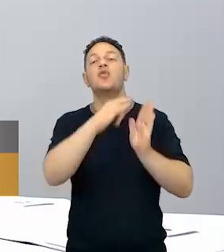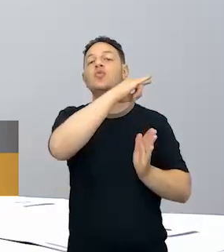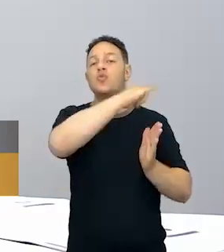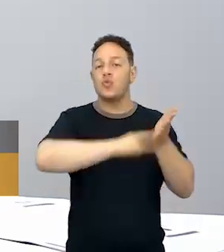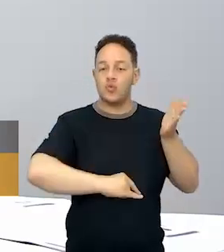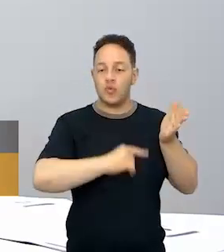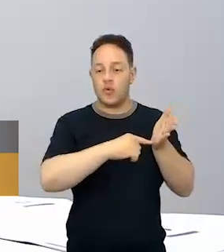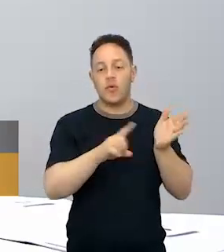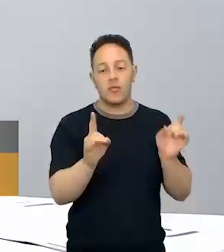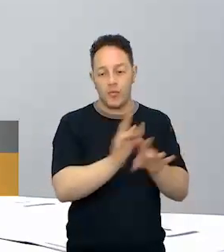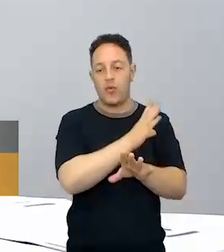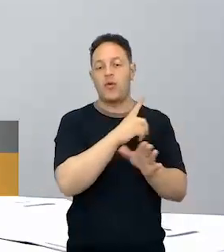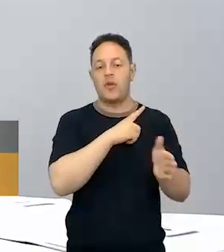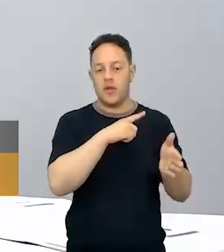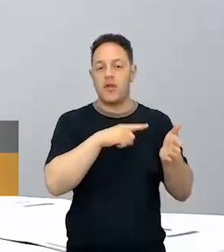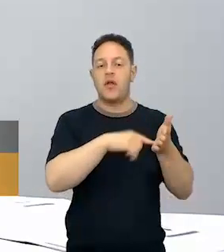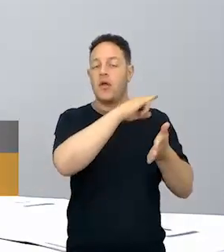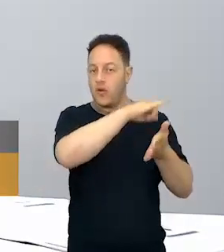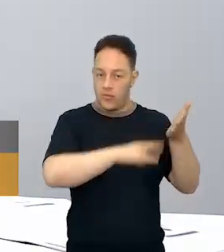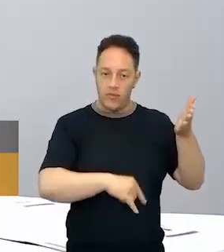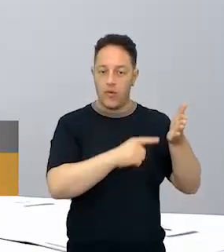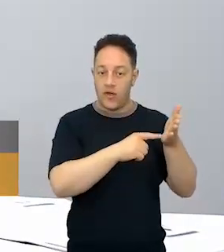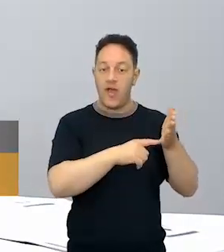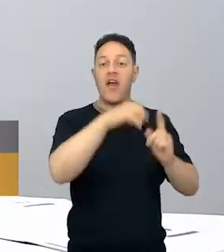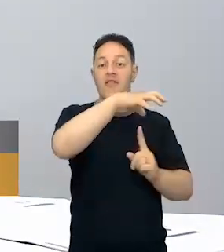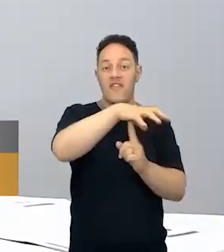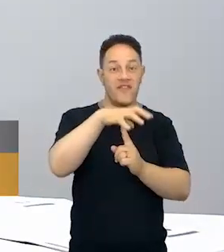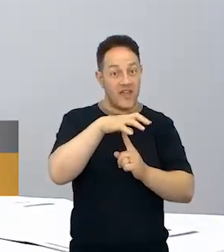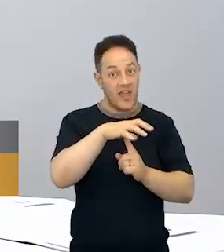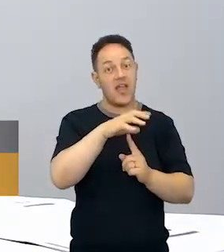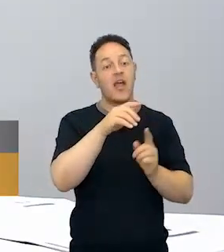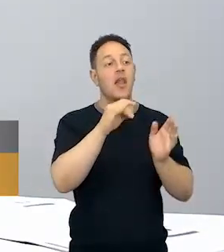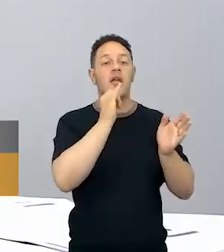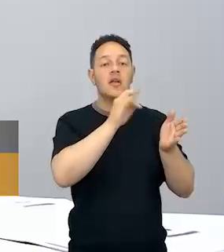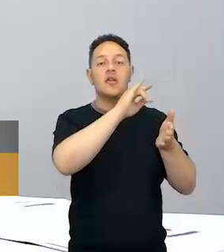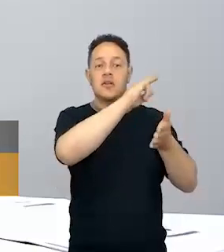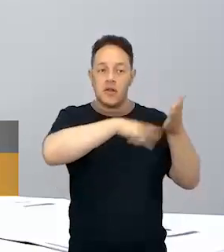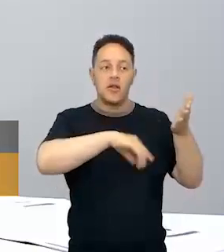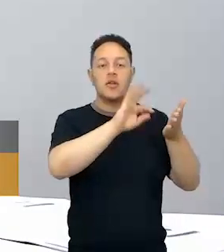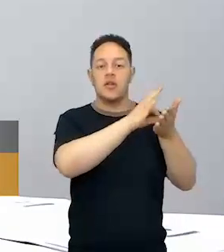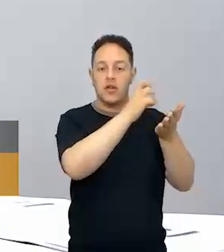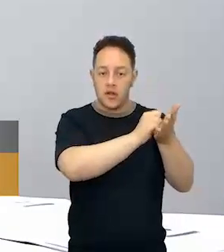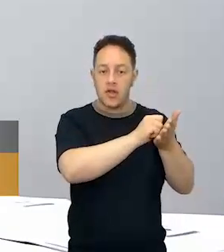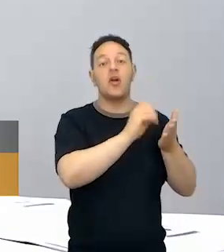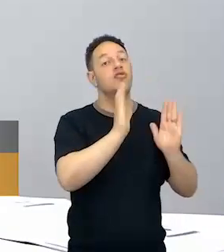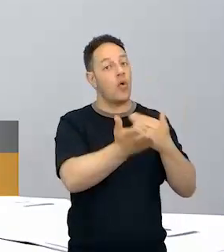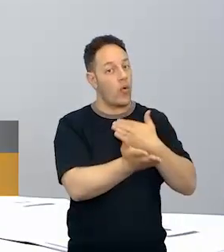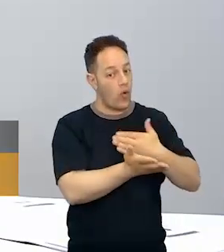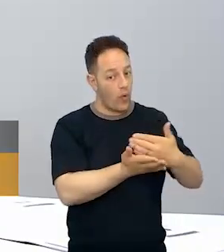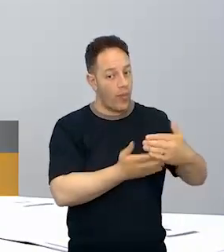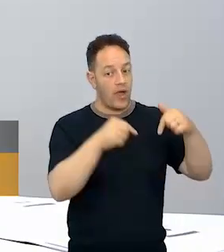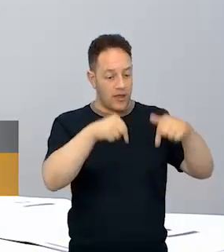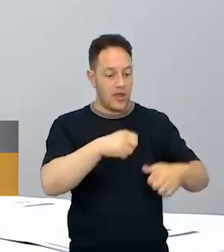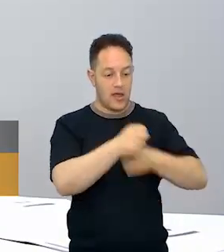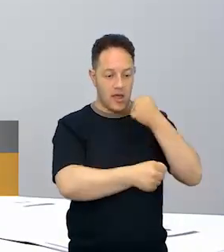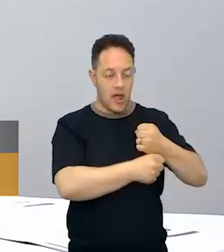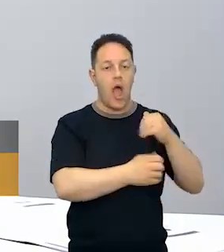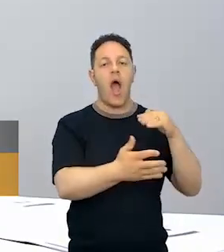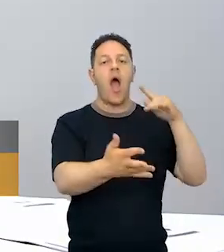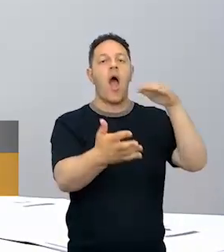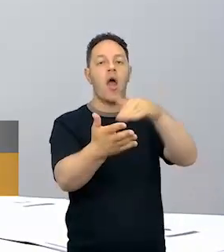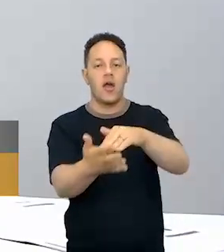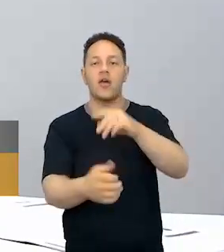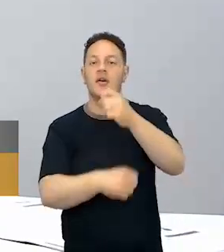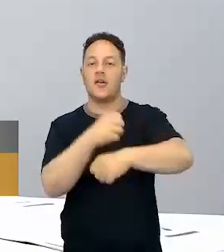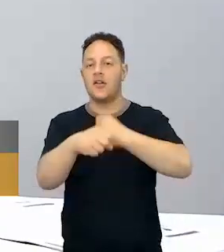documentação, a 9ª edição da Feira de Ciências, na verdade, já começou, ela começa esse ano e ela vai até 2023, tá?